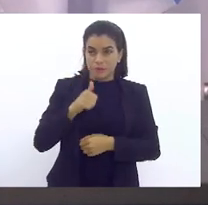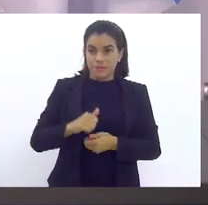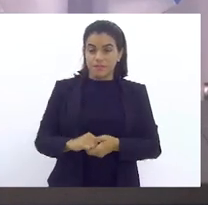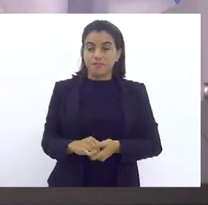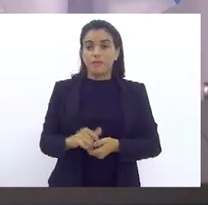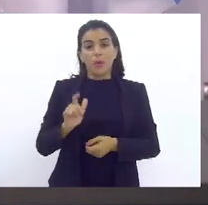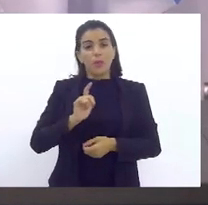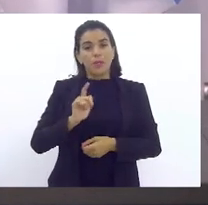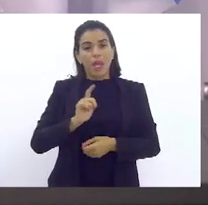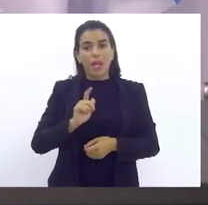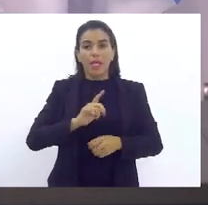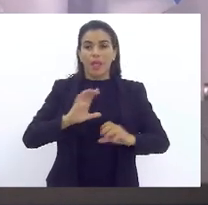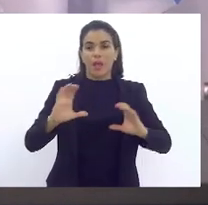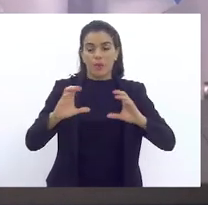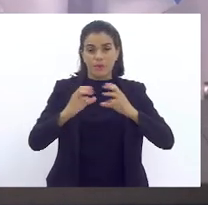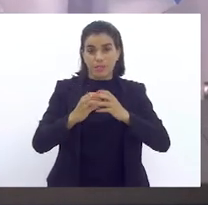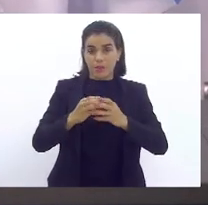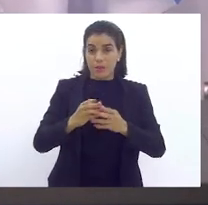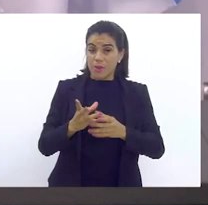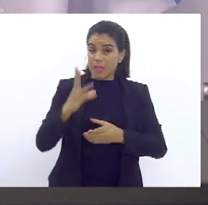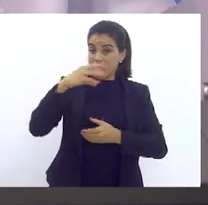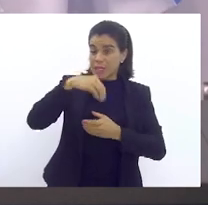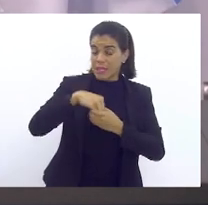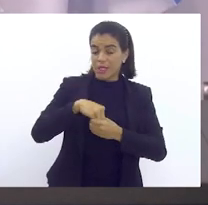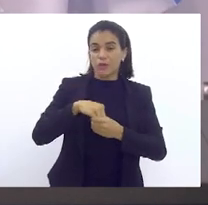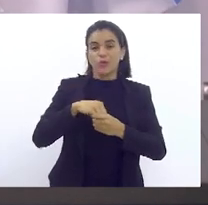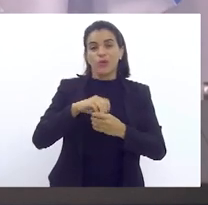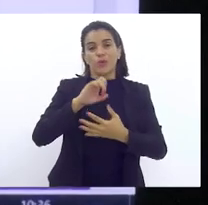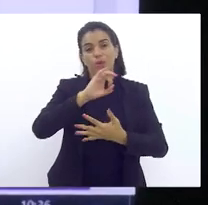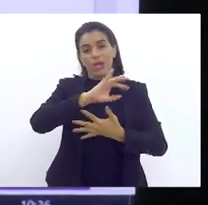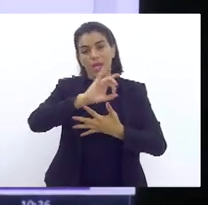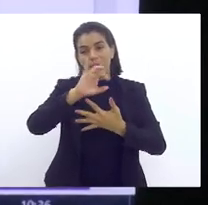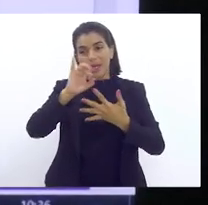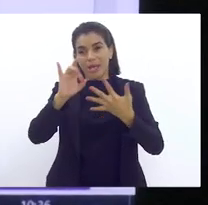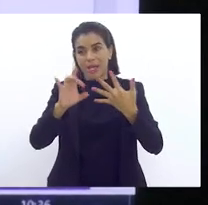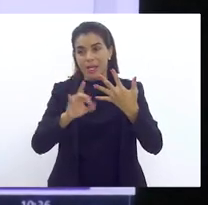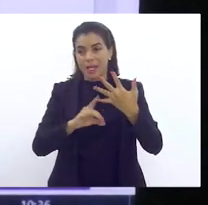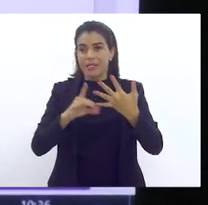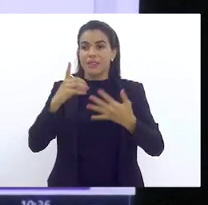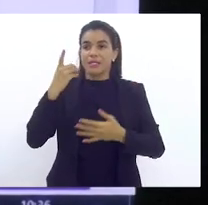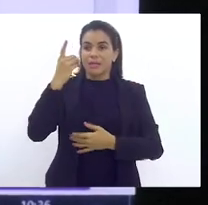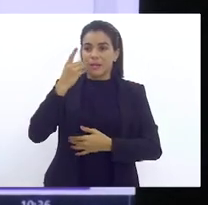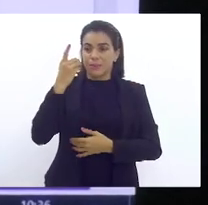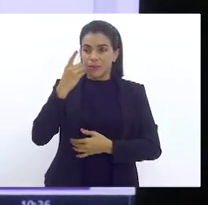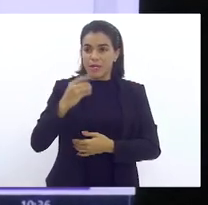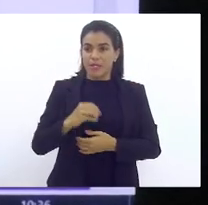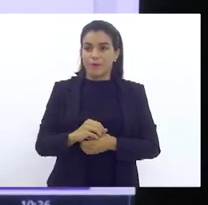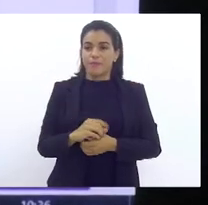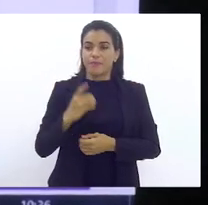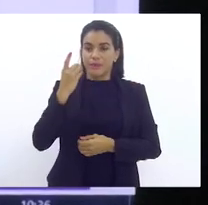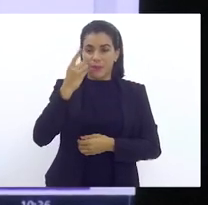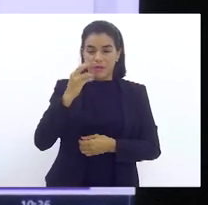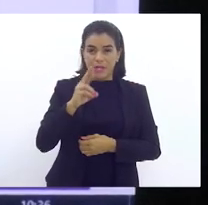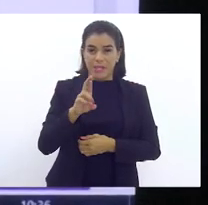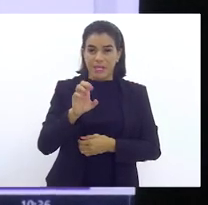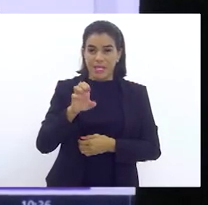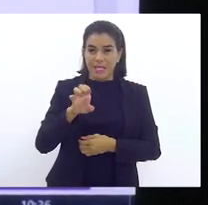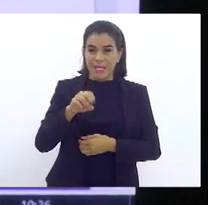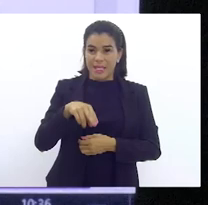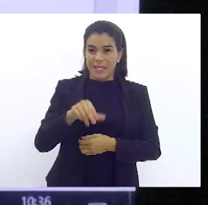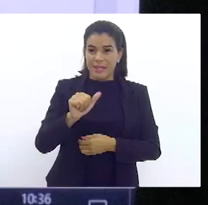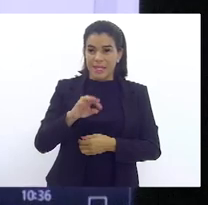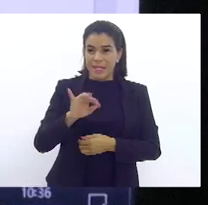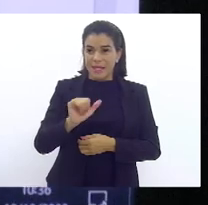parlamentar da comissão de defesa dos direitos da mulher comigo presidindo deputada Renata Souza deputada